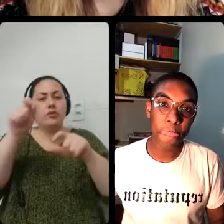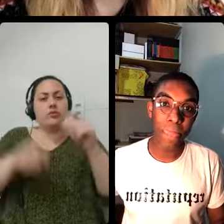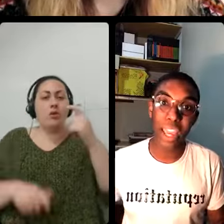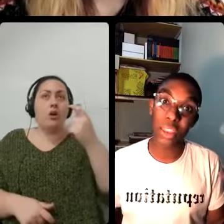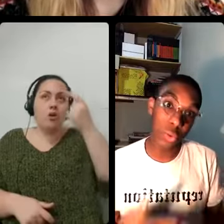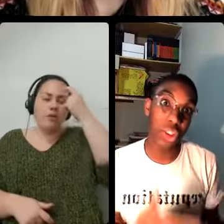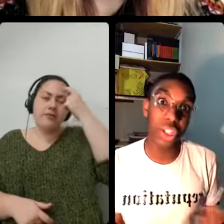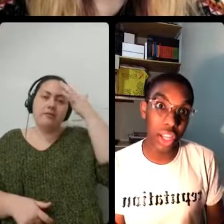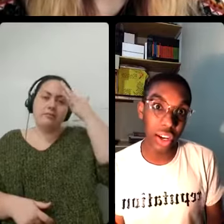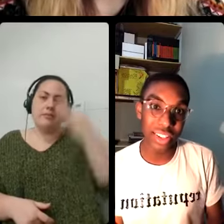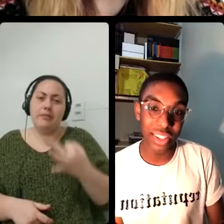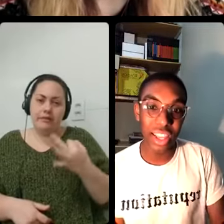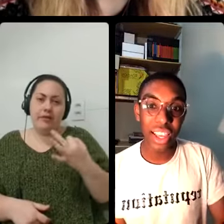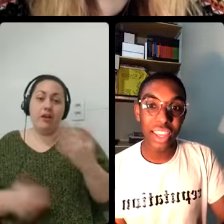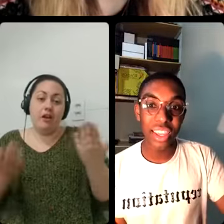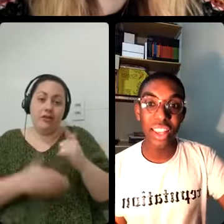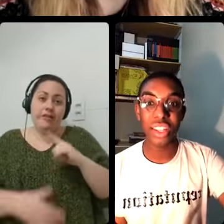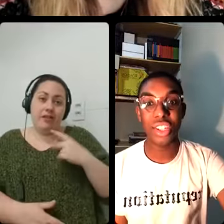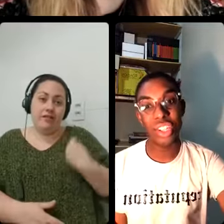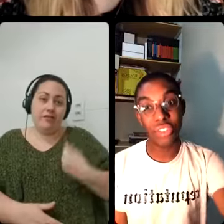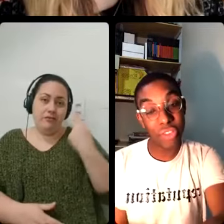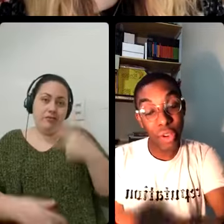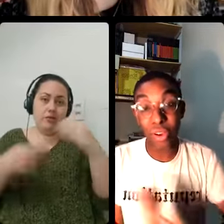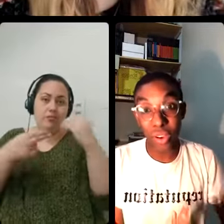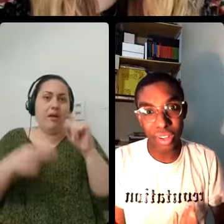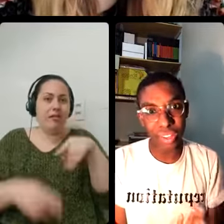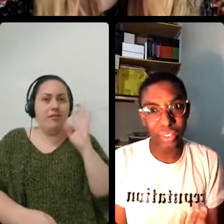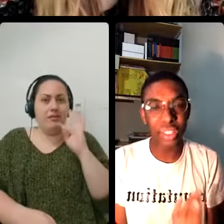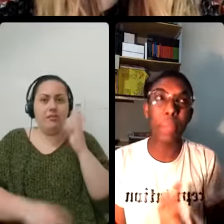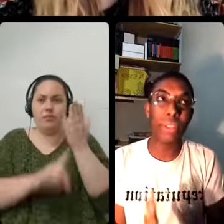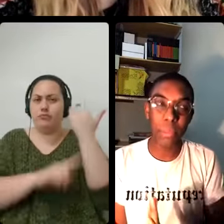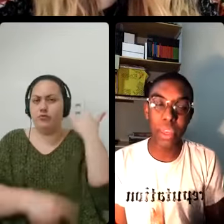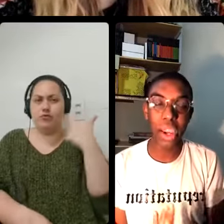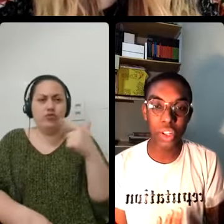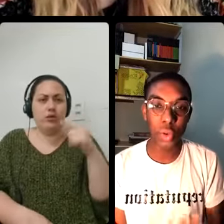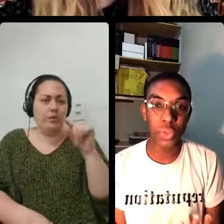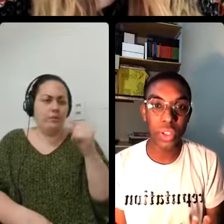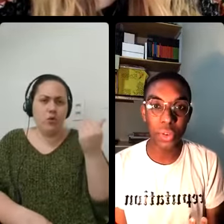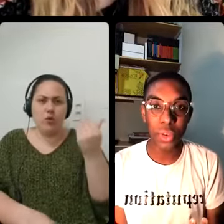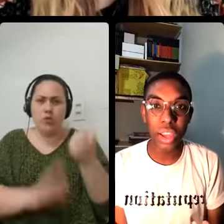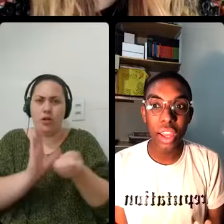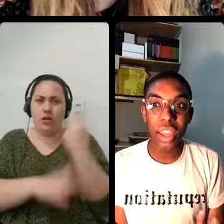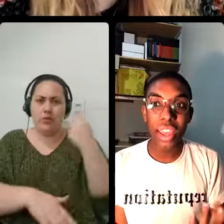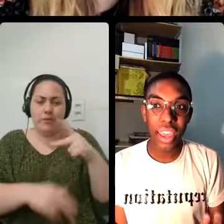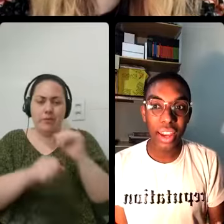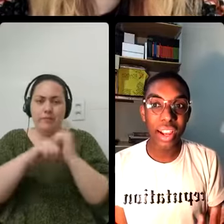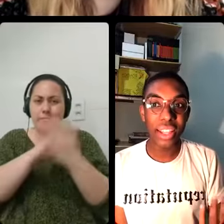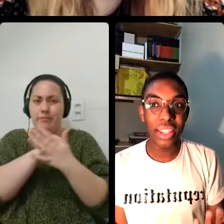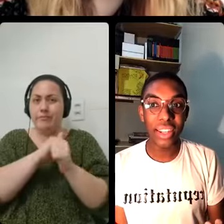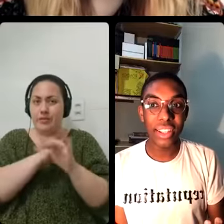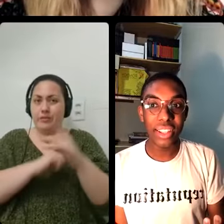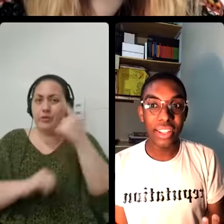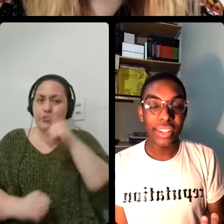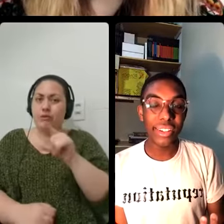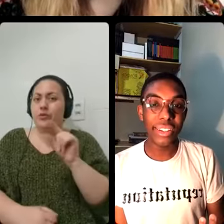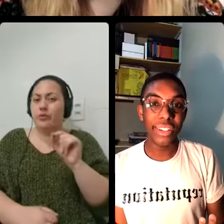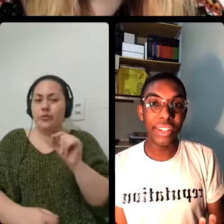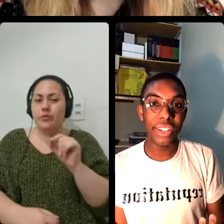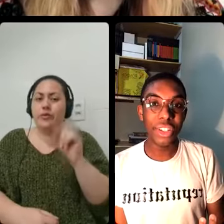legal, né, que não tinha antes, e veio agora, na pandemia, que a gente conseguiu, era a cadeira